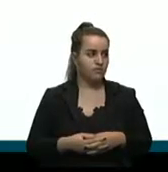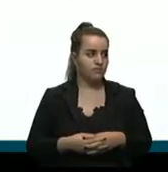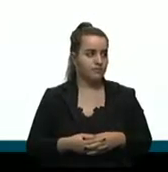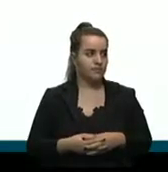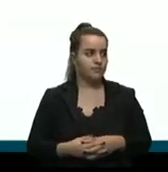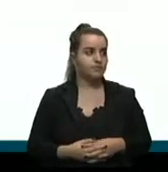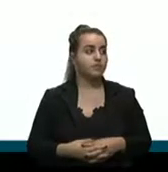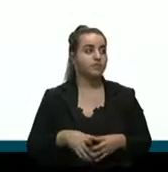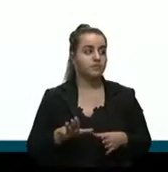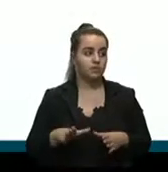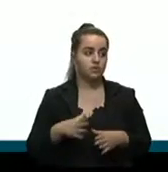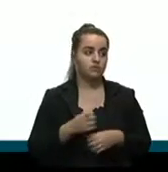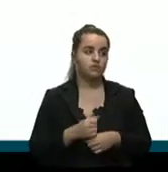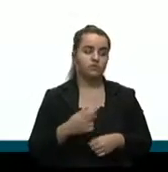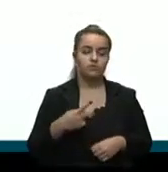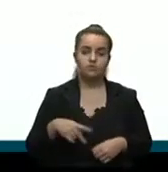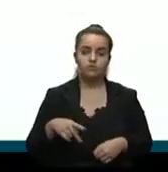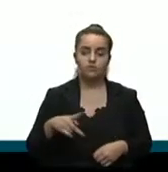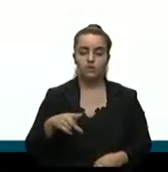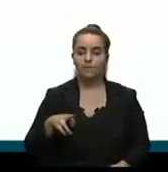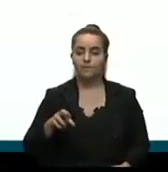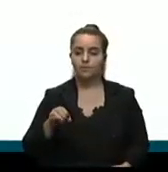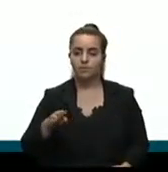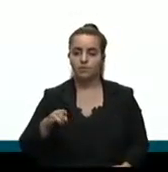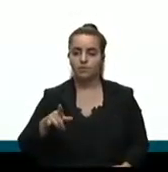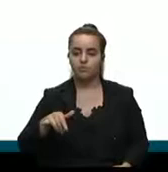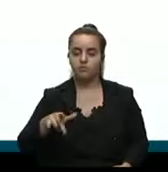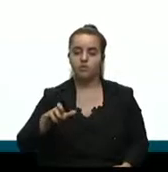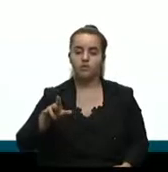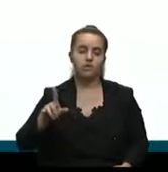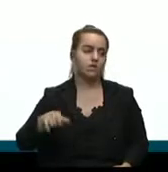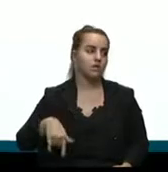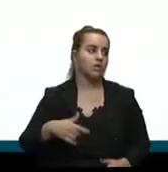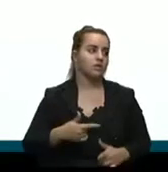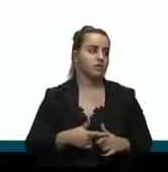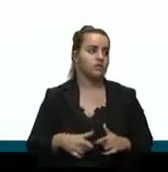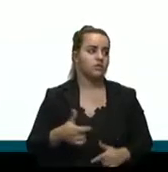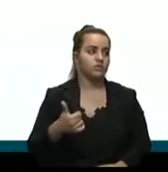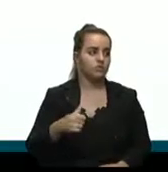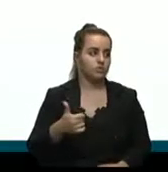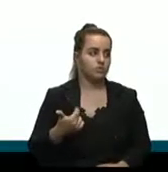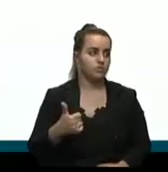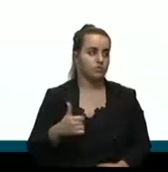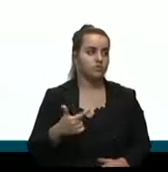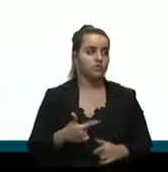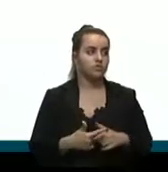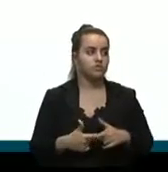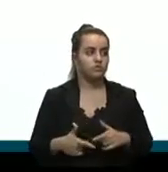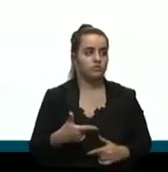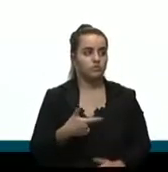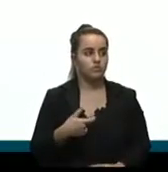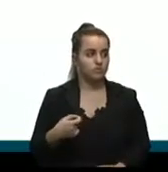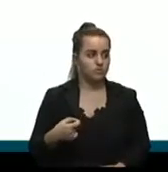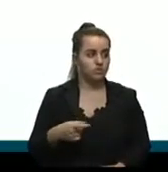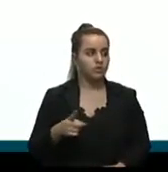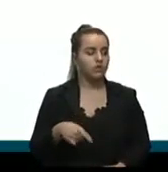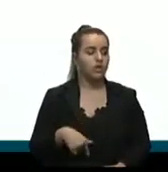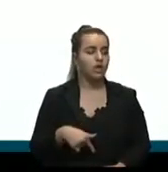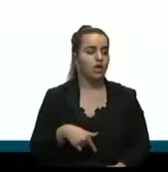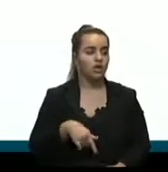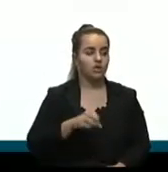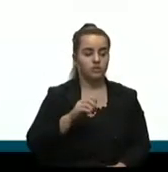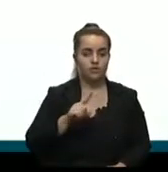Portanto, o cálculo da probabilidade será dado por meio da divisão do 11 pelo 20. 11 dividido por 20 é igual